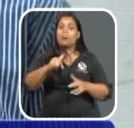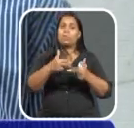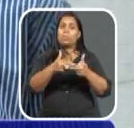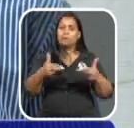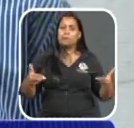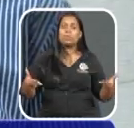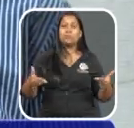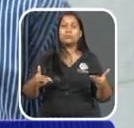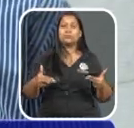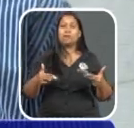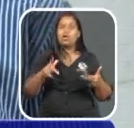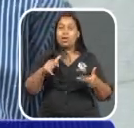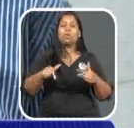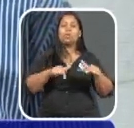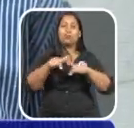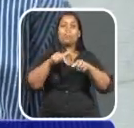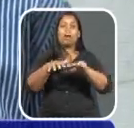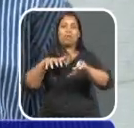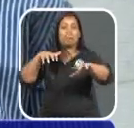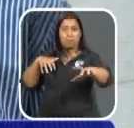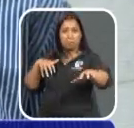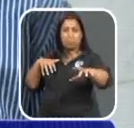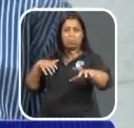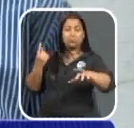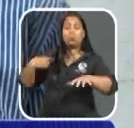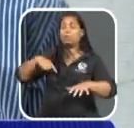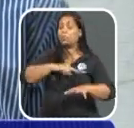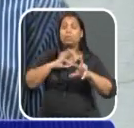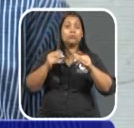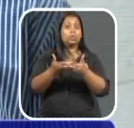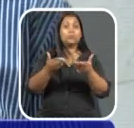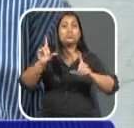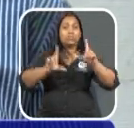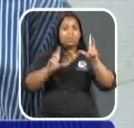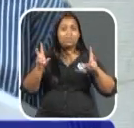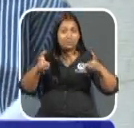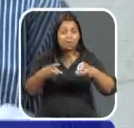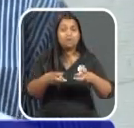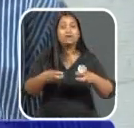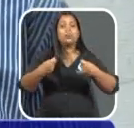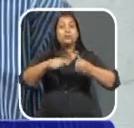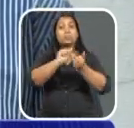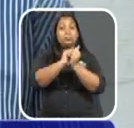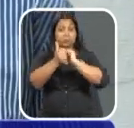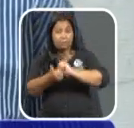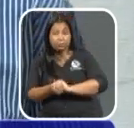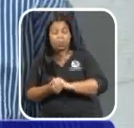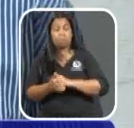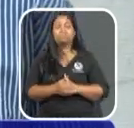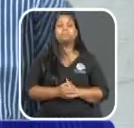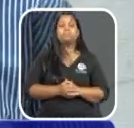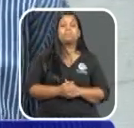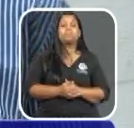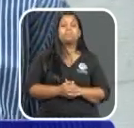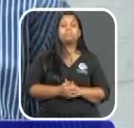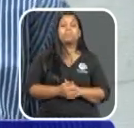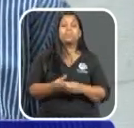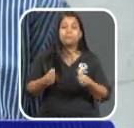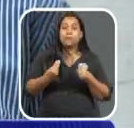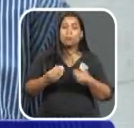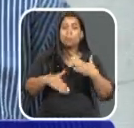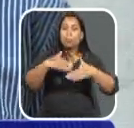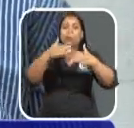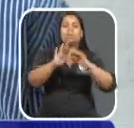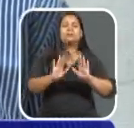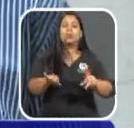um dos legados foi o trabalho remoto, que todos nós, inclusive vocês da TV Câmara, tiveram que se adaptar. Isso trouxe progresso,